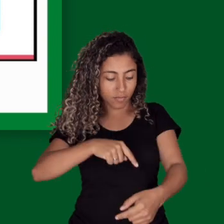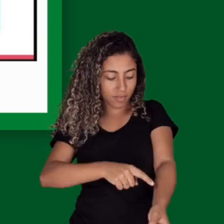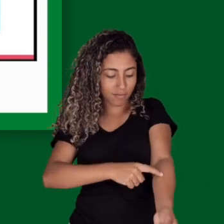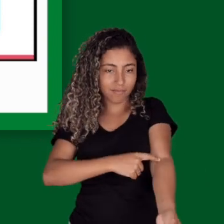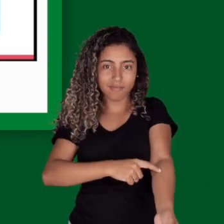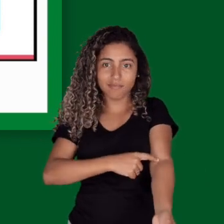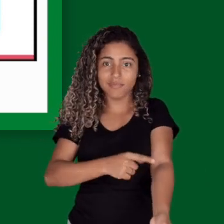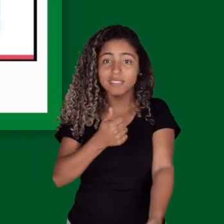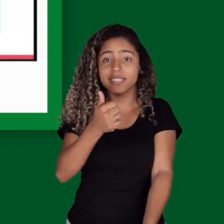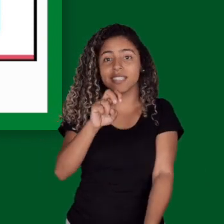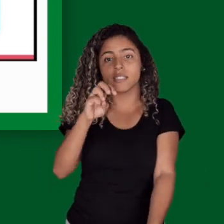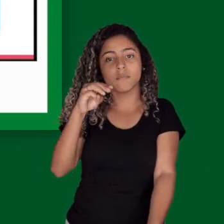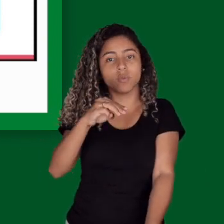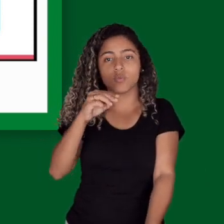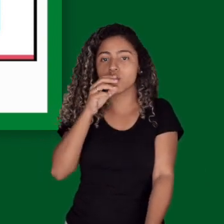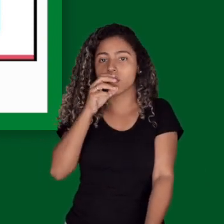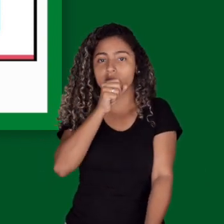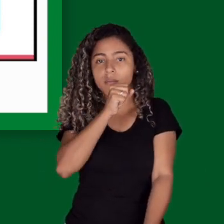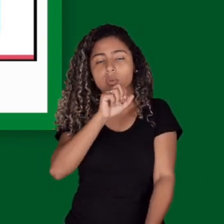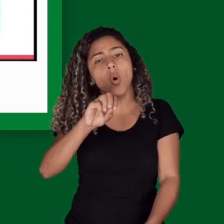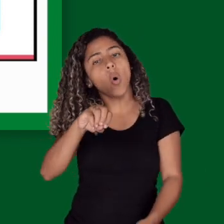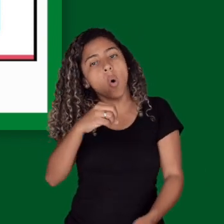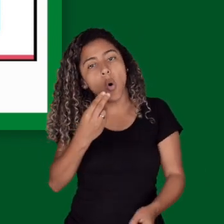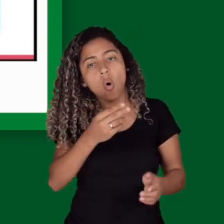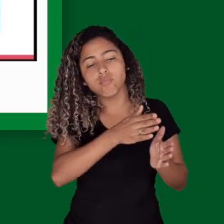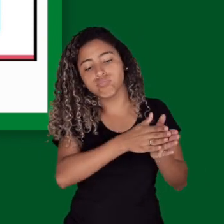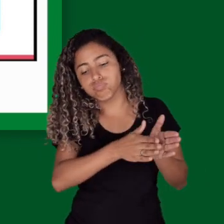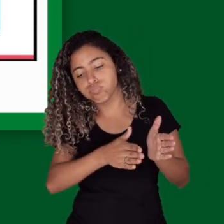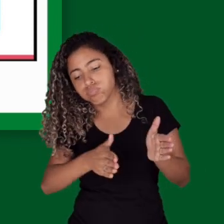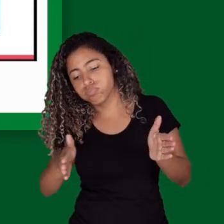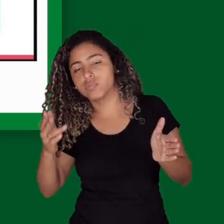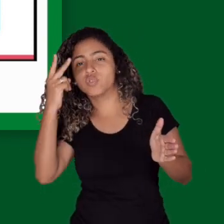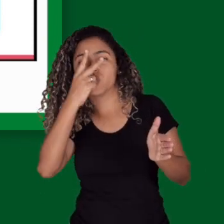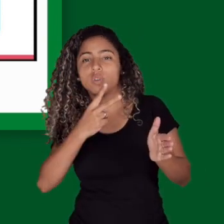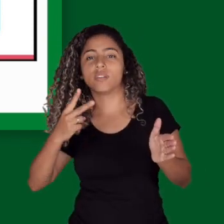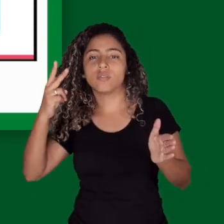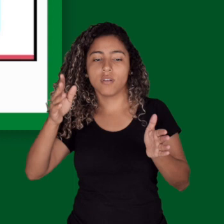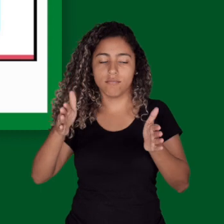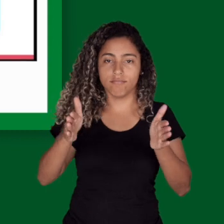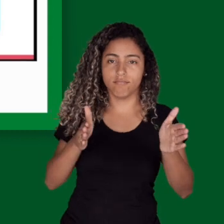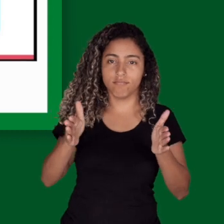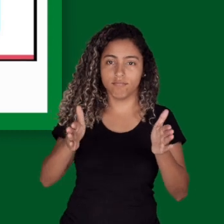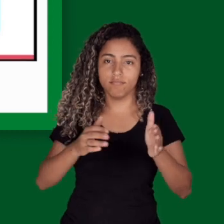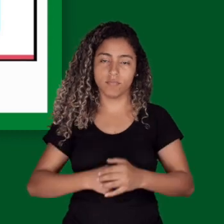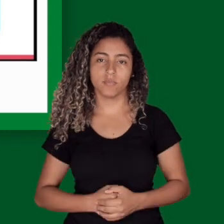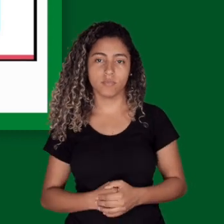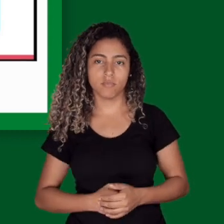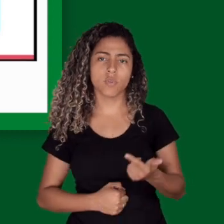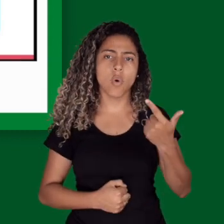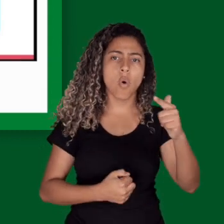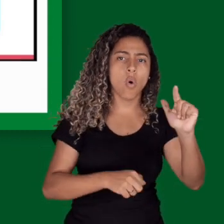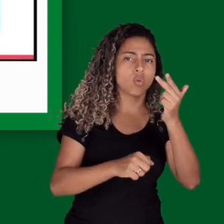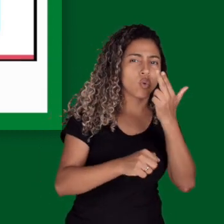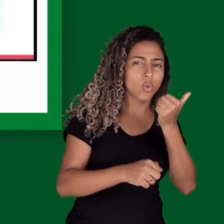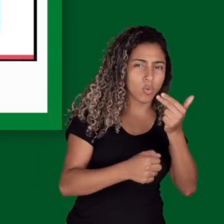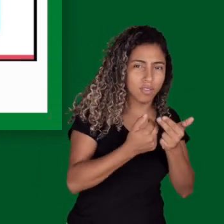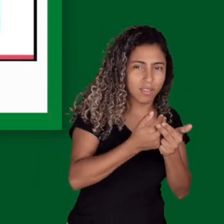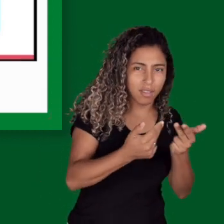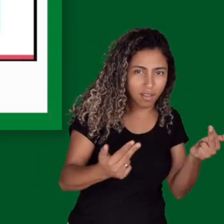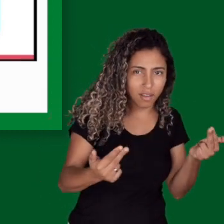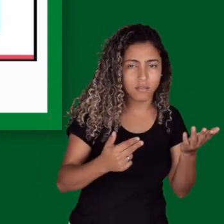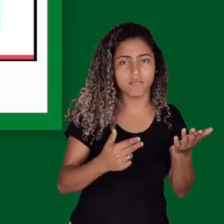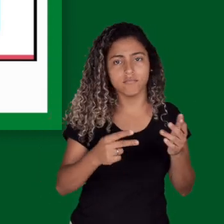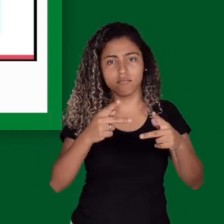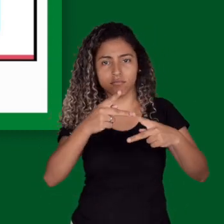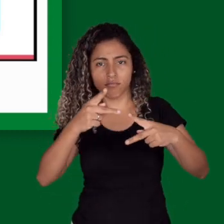essa ingestão. Os outros nutrientes, né, aqui citados, a proteína e a gordura, elas têm um impacto menor sobre os